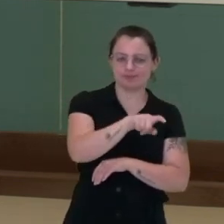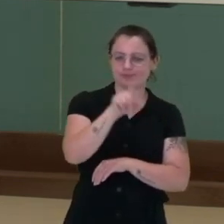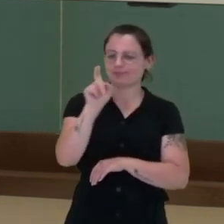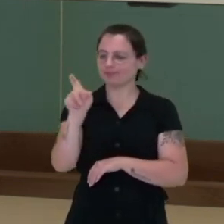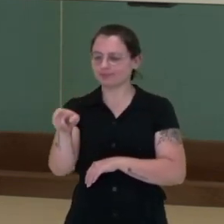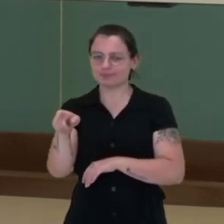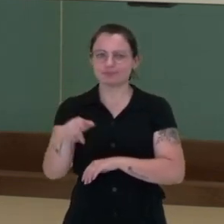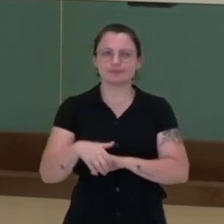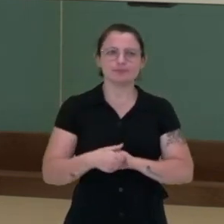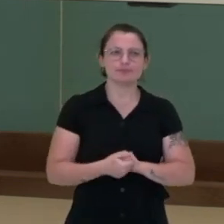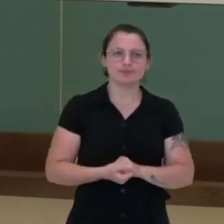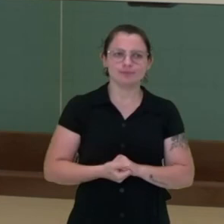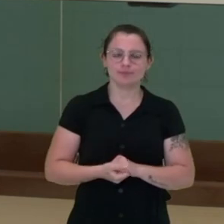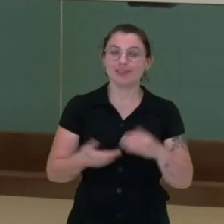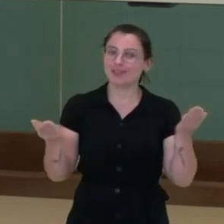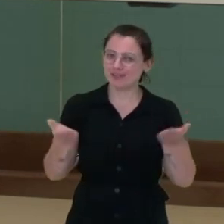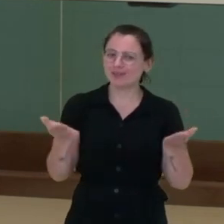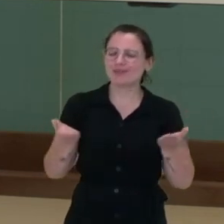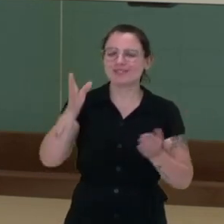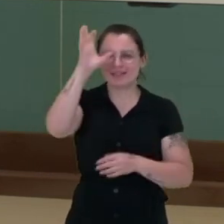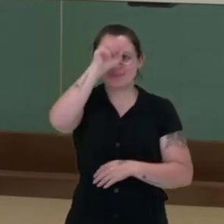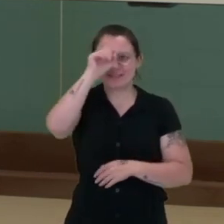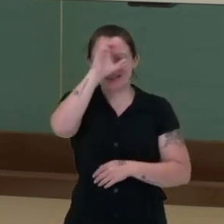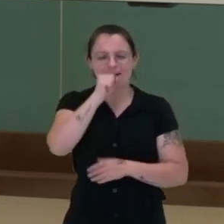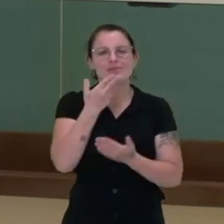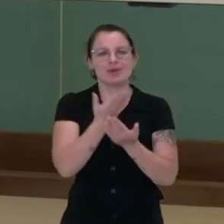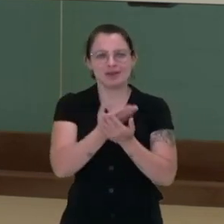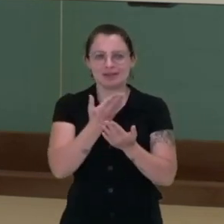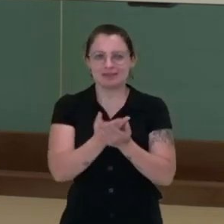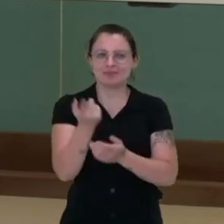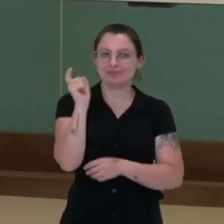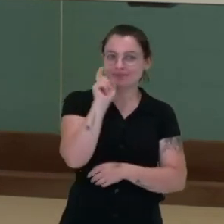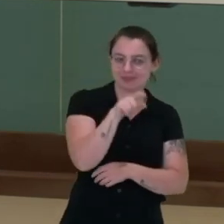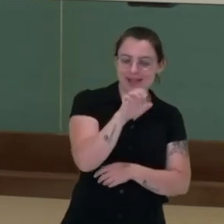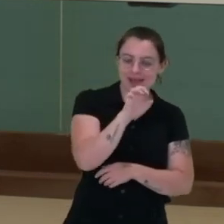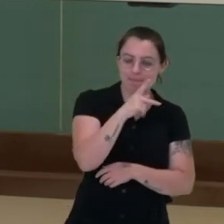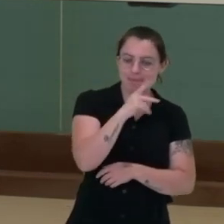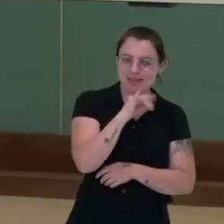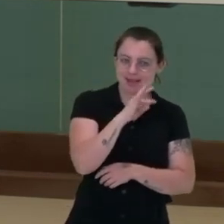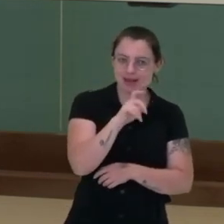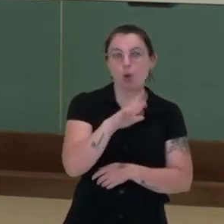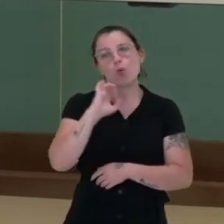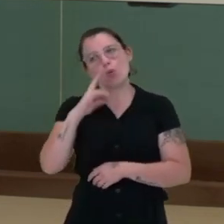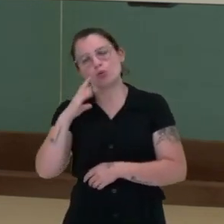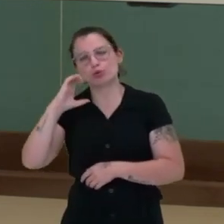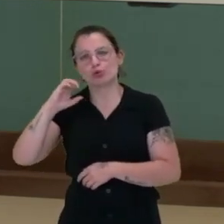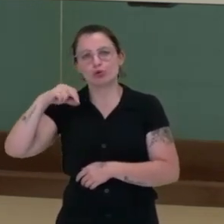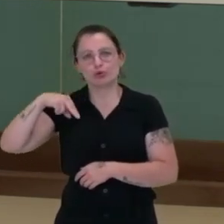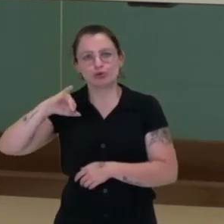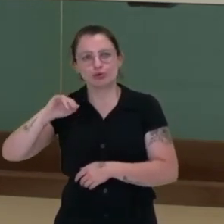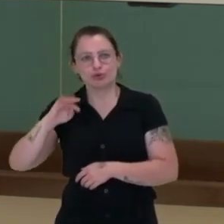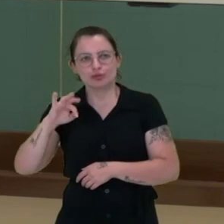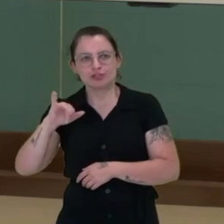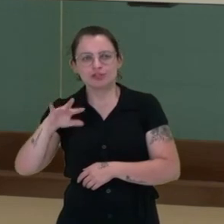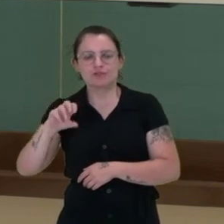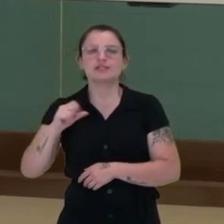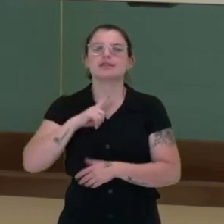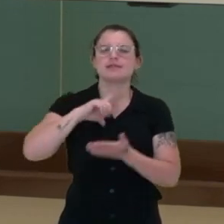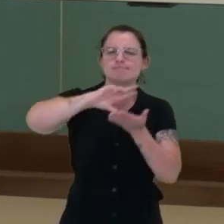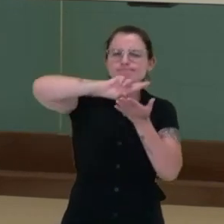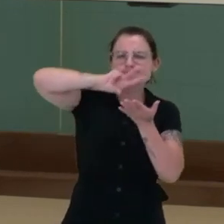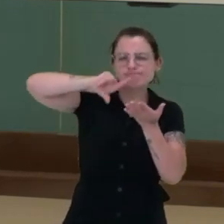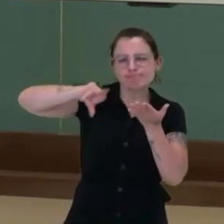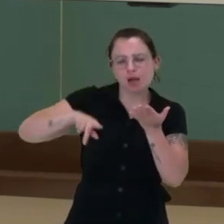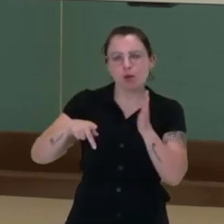dois tecidos que nós aprendemos nessa aula. Quando você clicar em tecido epitelial ou em tecidos conjuntivos, vai ter